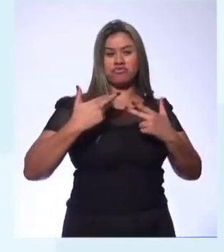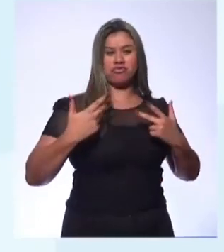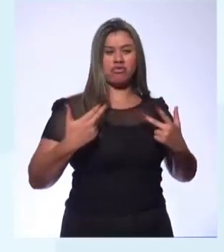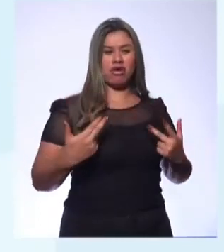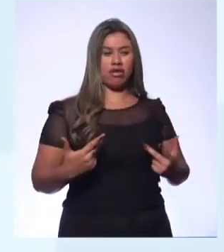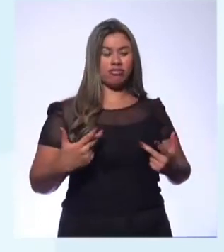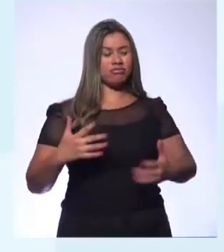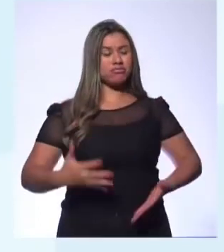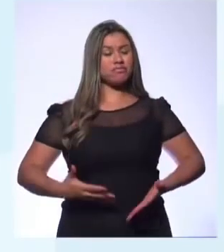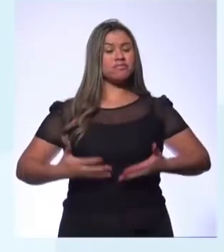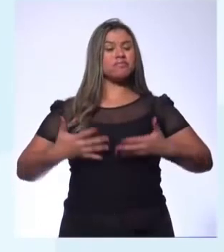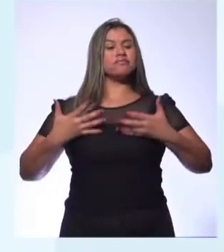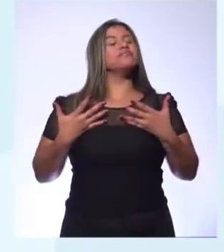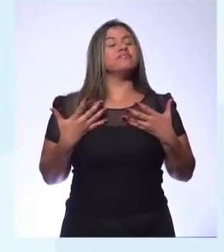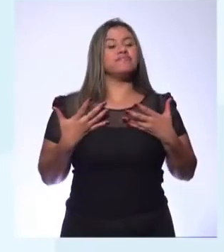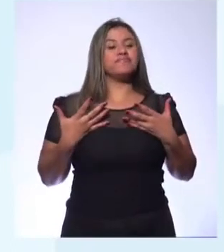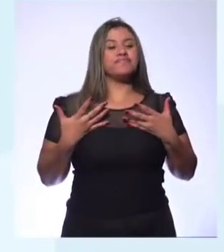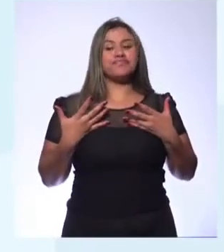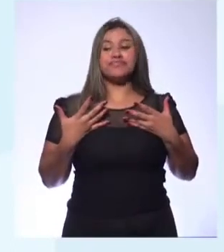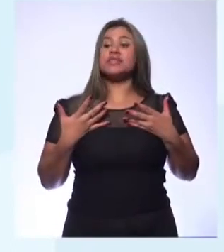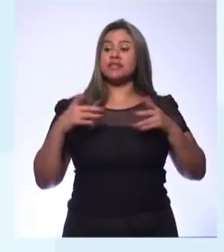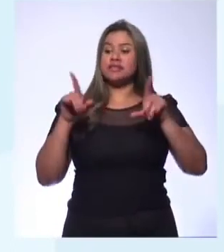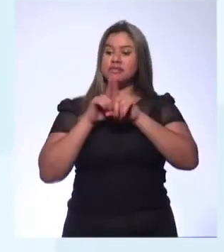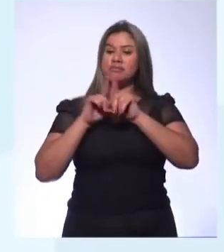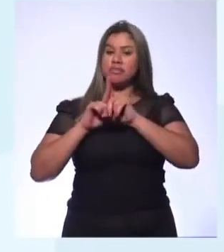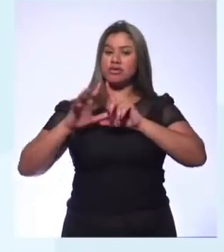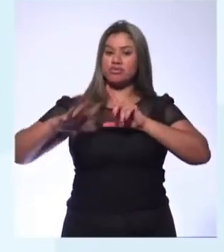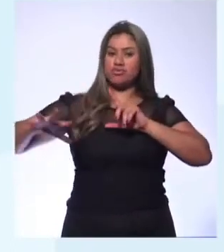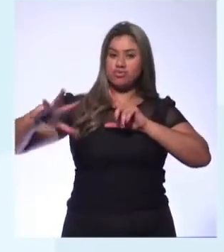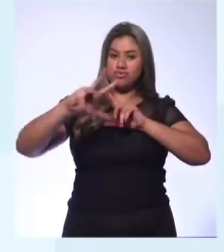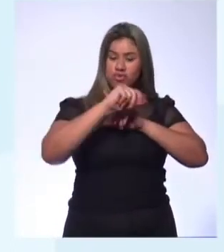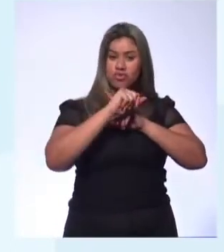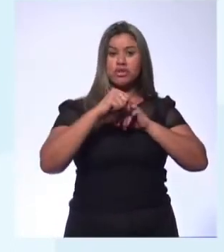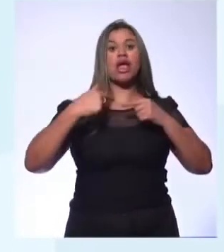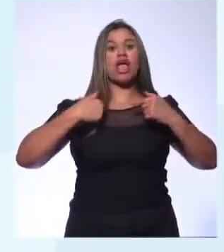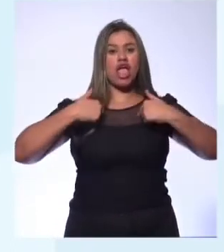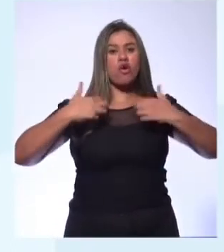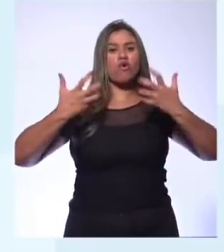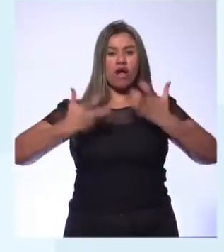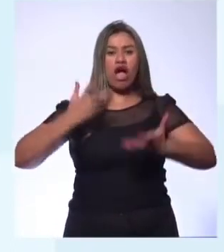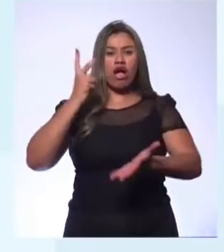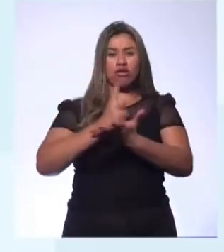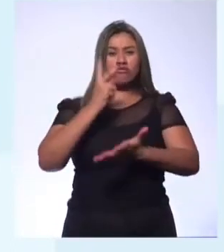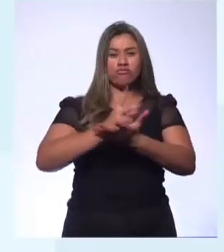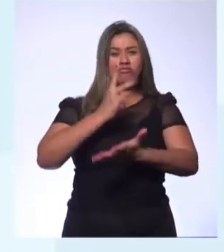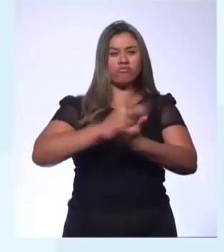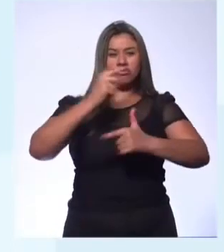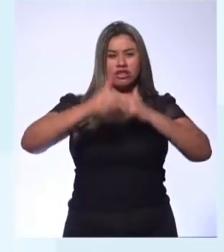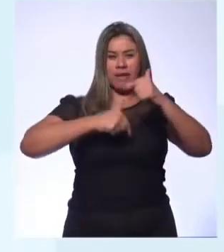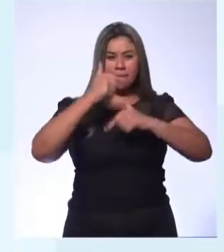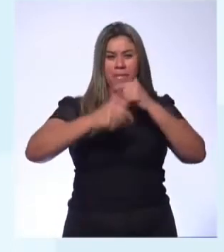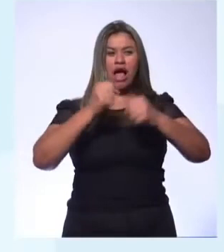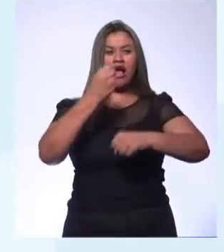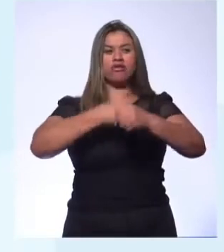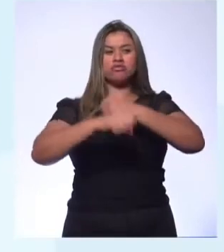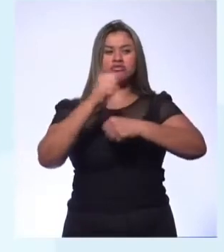cavalheiro. E todos os seus colegas, pretendo continuar com a mesma atividade em